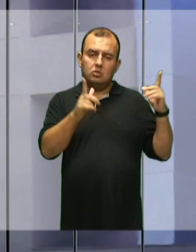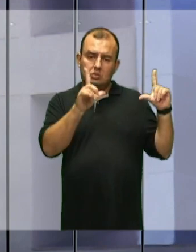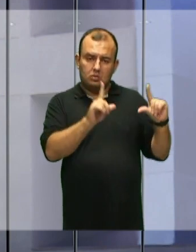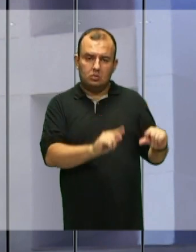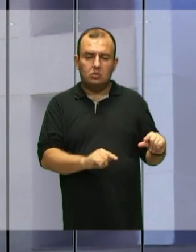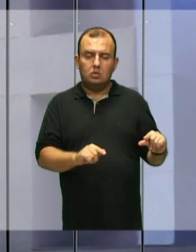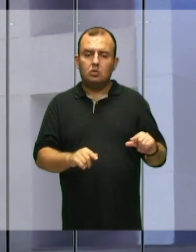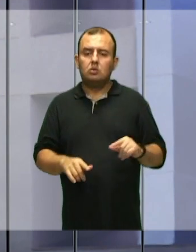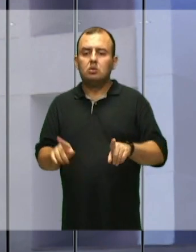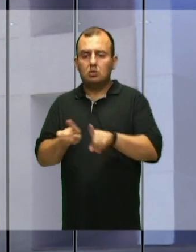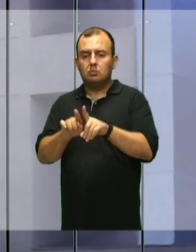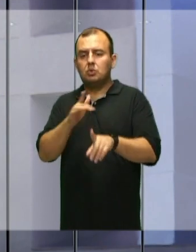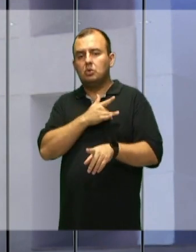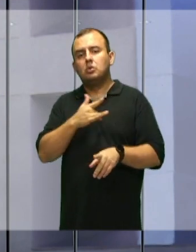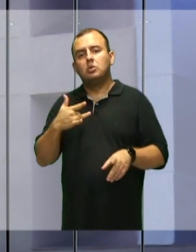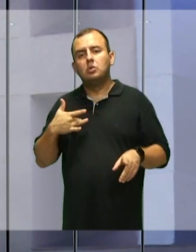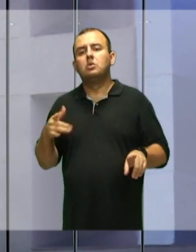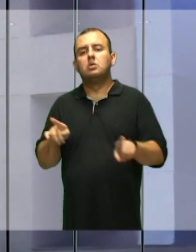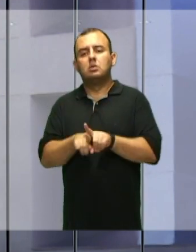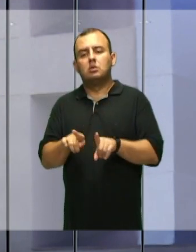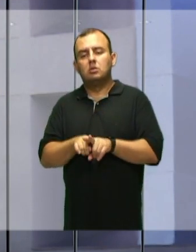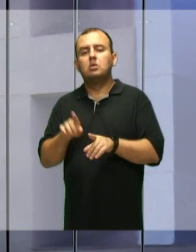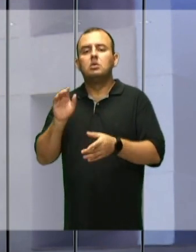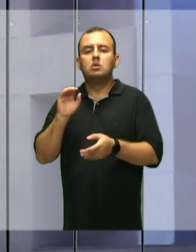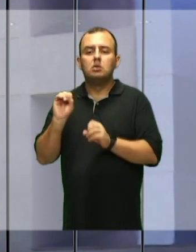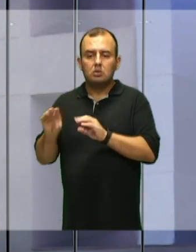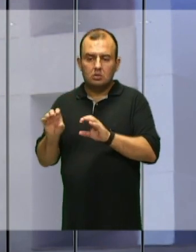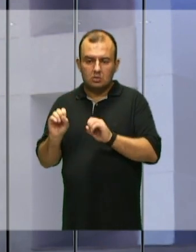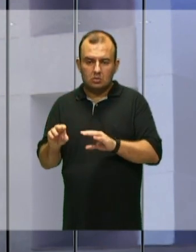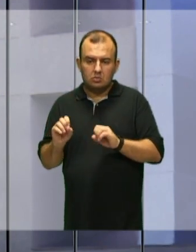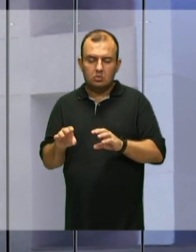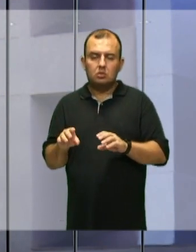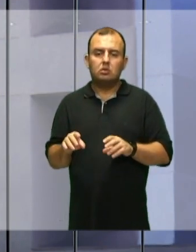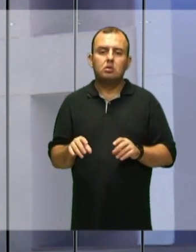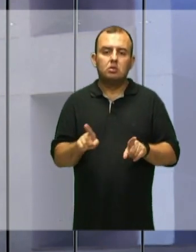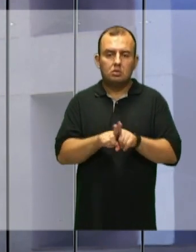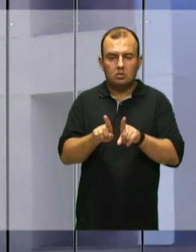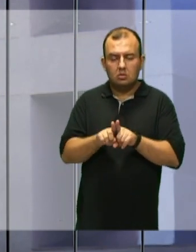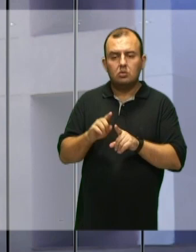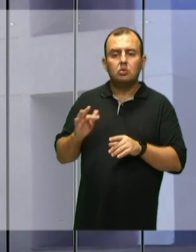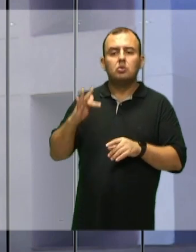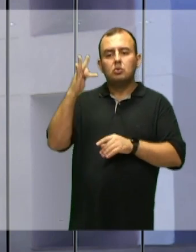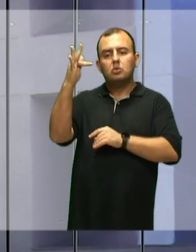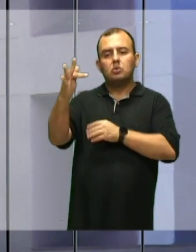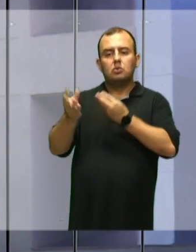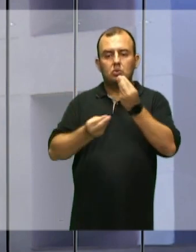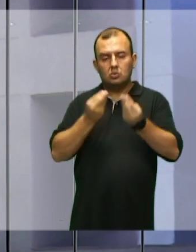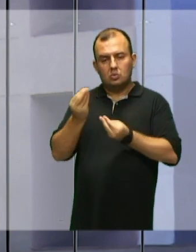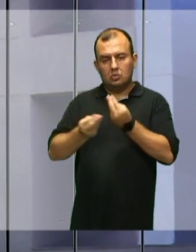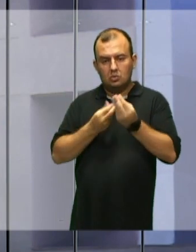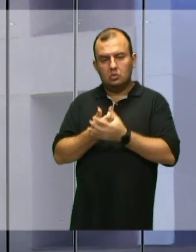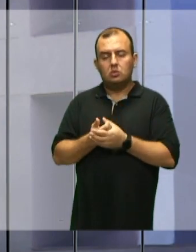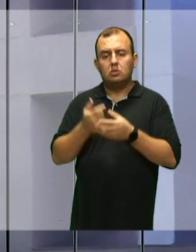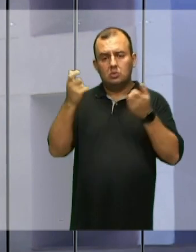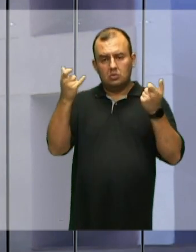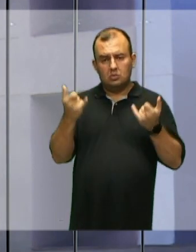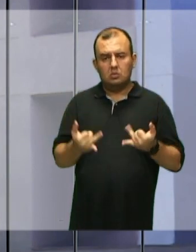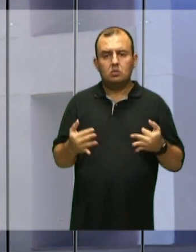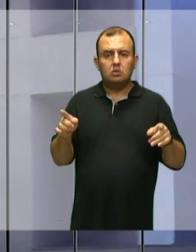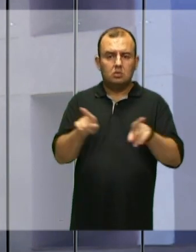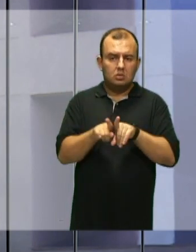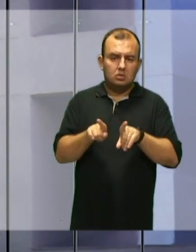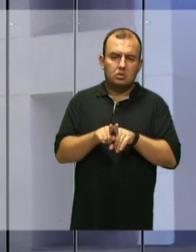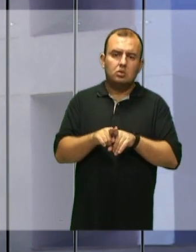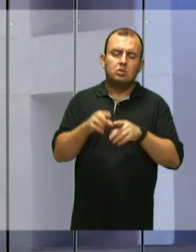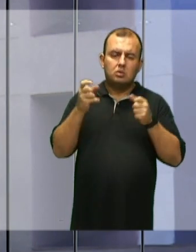que combater a questão de saúde tem que combater também a questão de educação né como é que a gente tá tratando isso para o futuro e eu tenho escutado uma fala